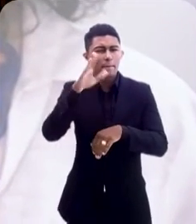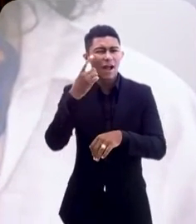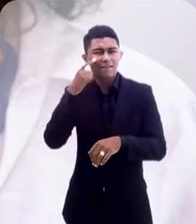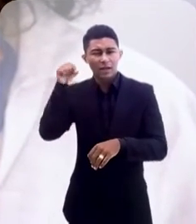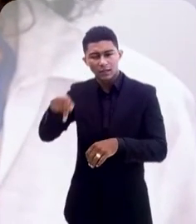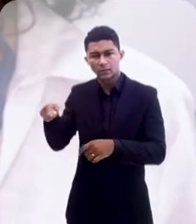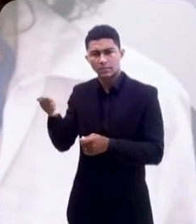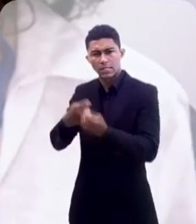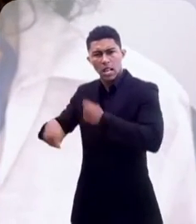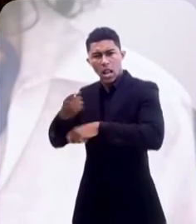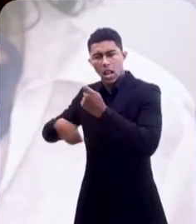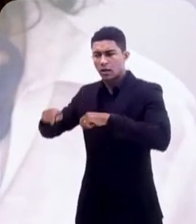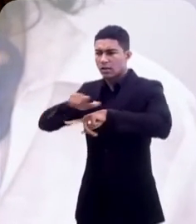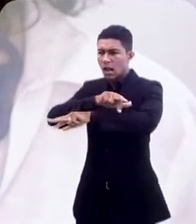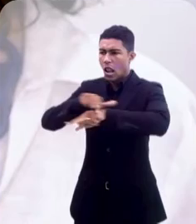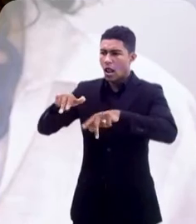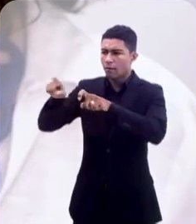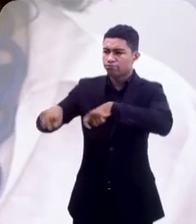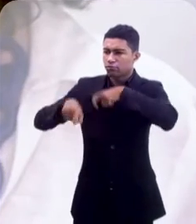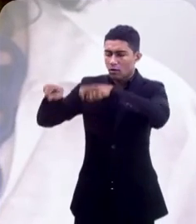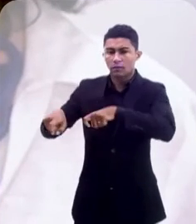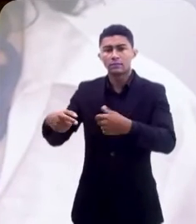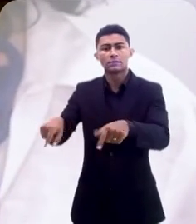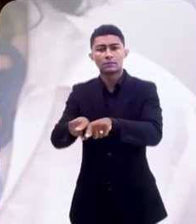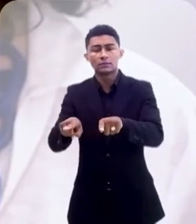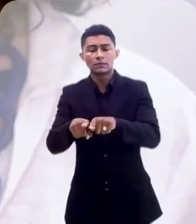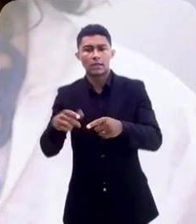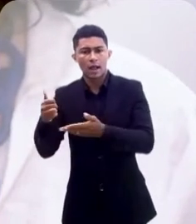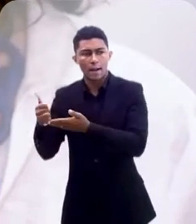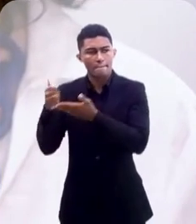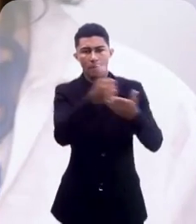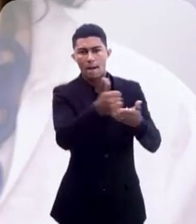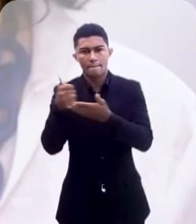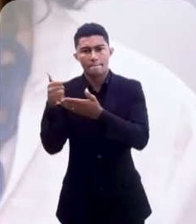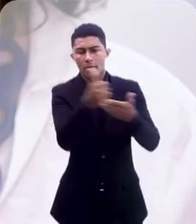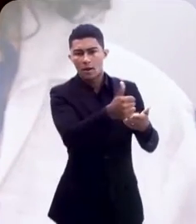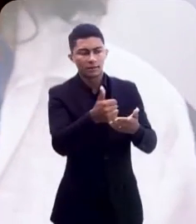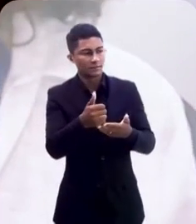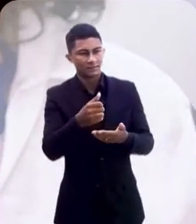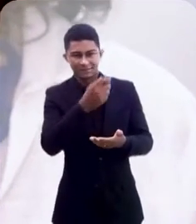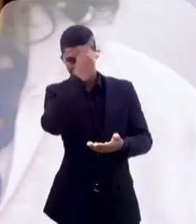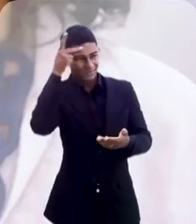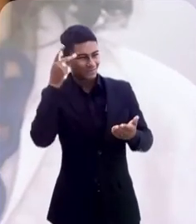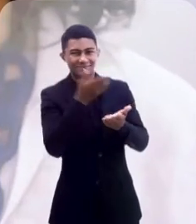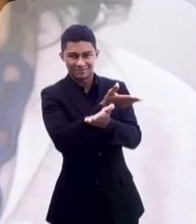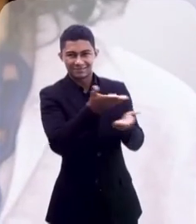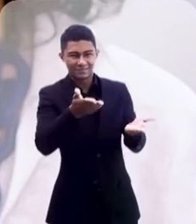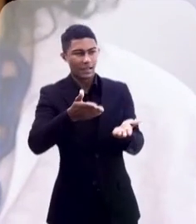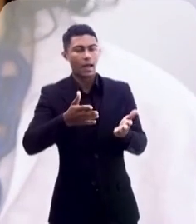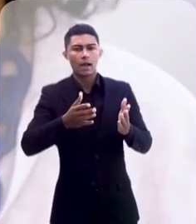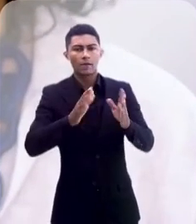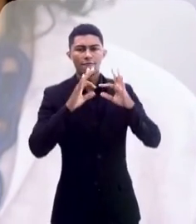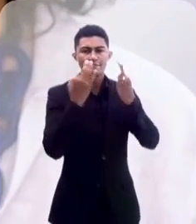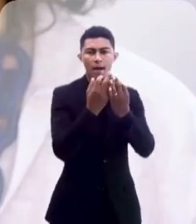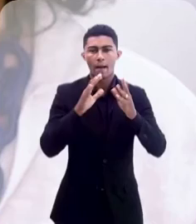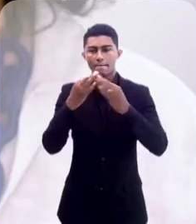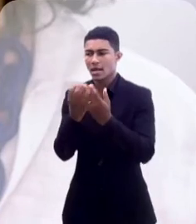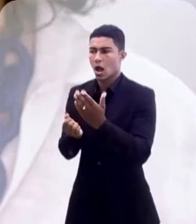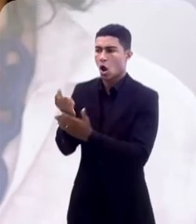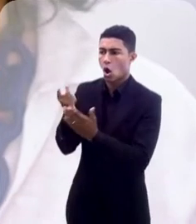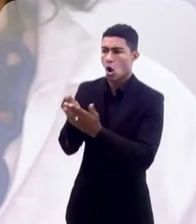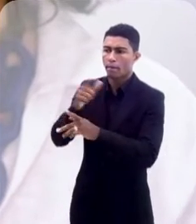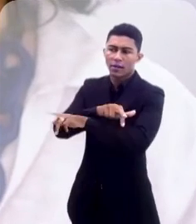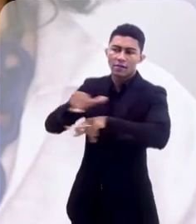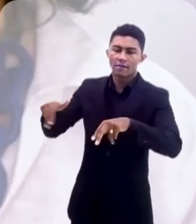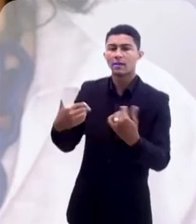tamanho da agroindústria e dos serviços que envolvem o transporte, por exemplo, da produção à mesa do consumidor nos grandes centros.